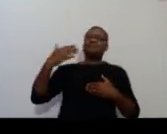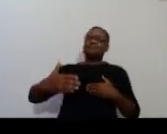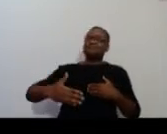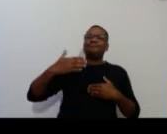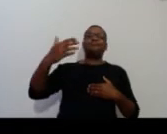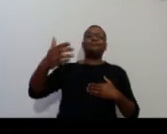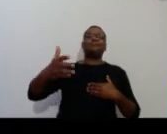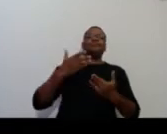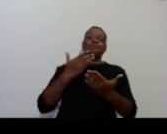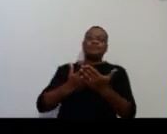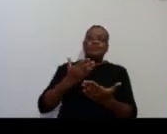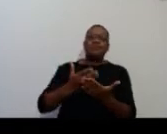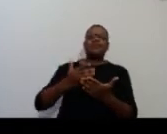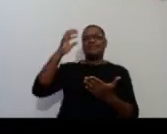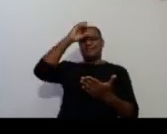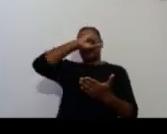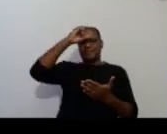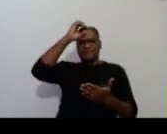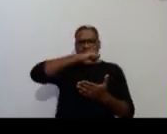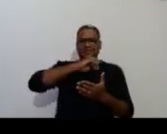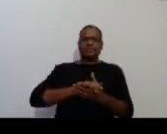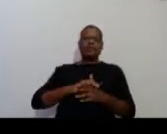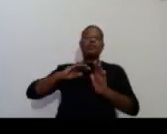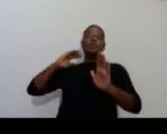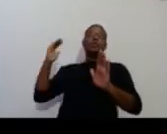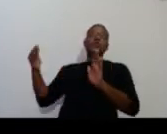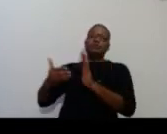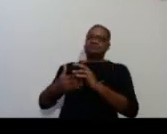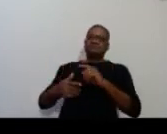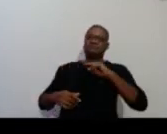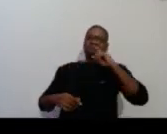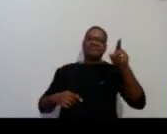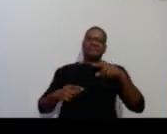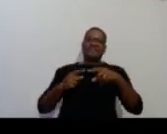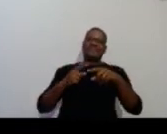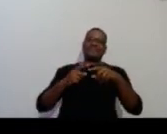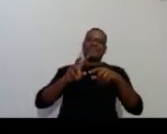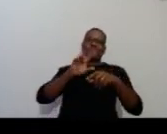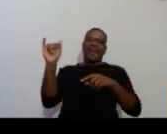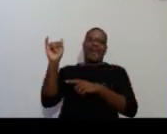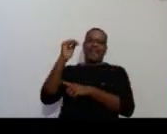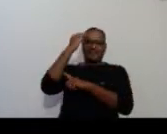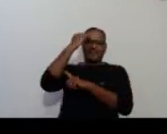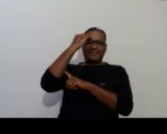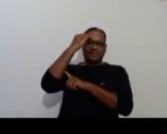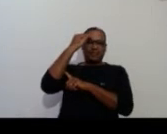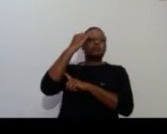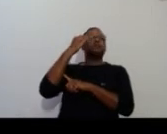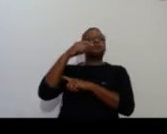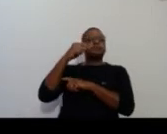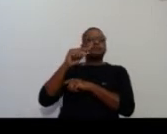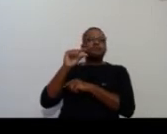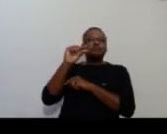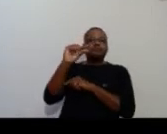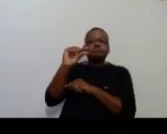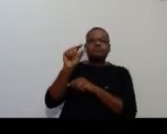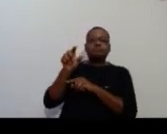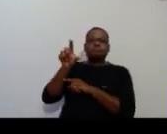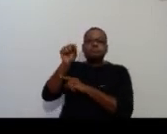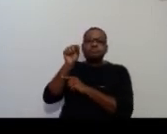estar aprendendo o que está acontecendo, não tudo, senão a gente vai pirar, mas pelo menos o que nos interessa, aquele dentro do nosso nicho,